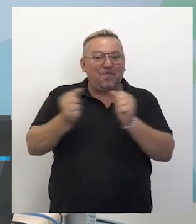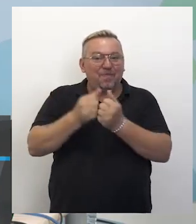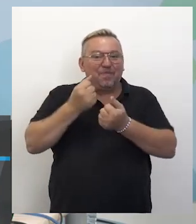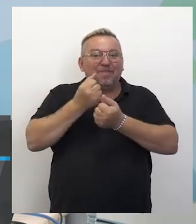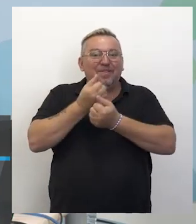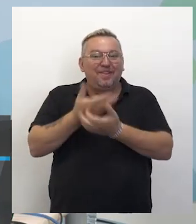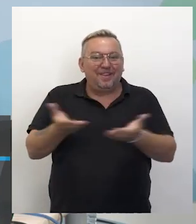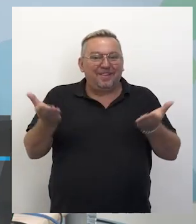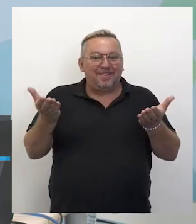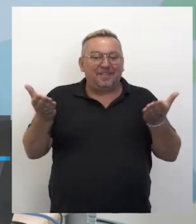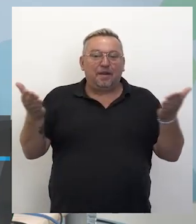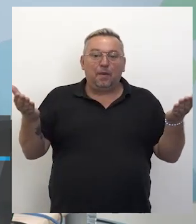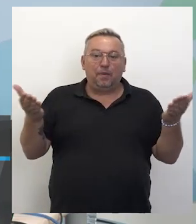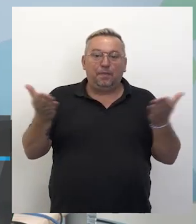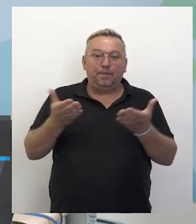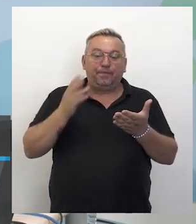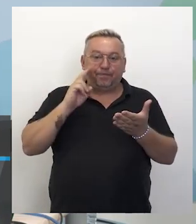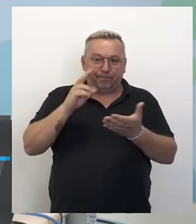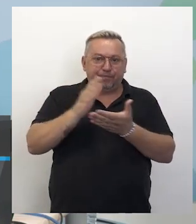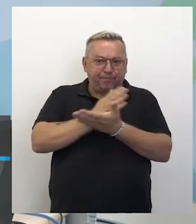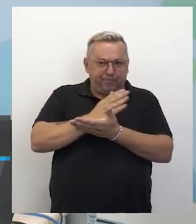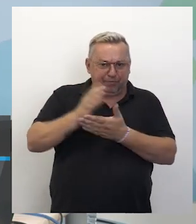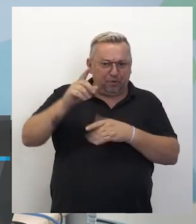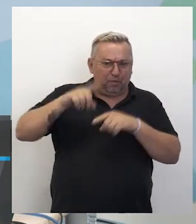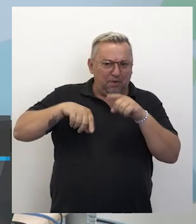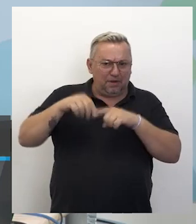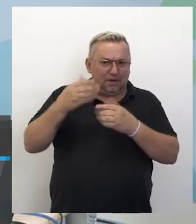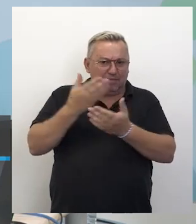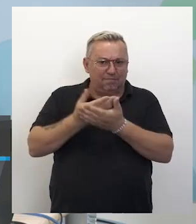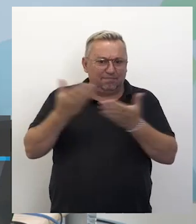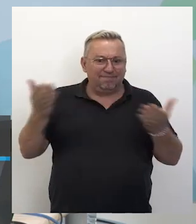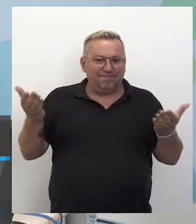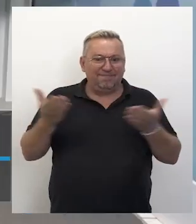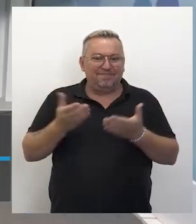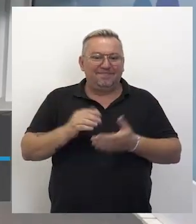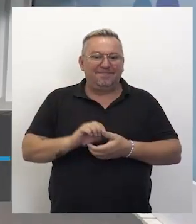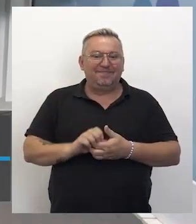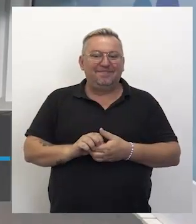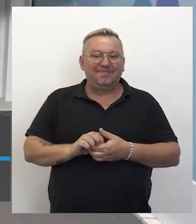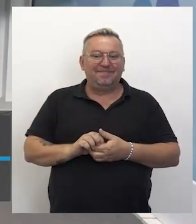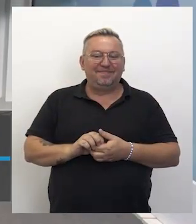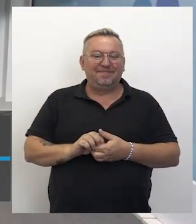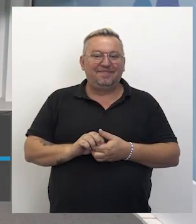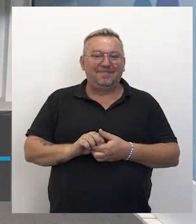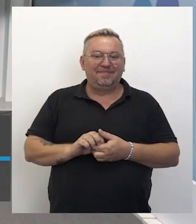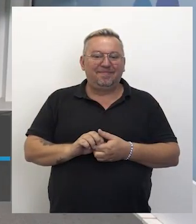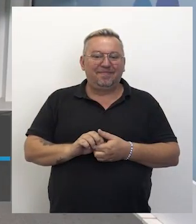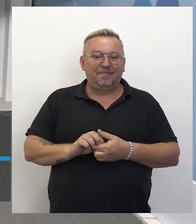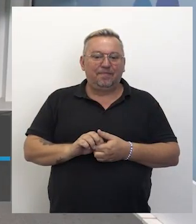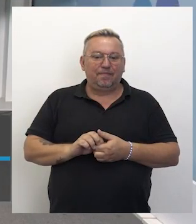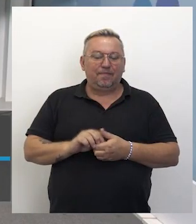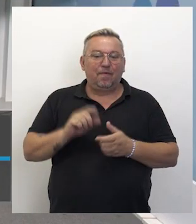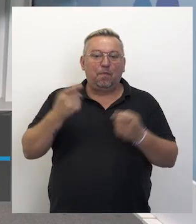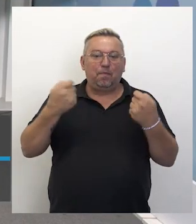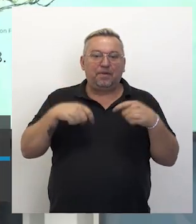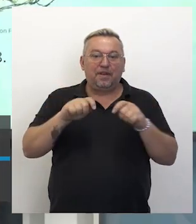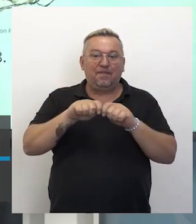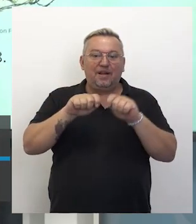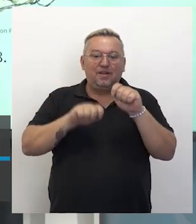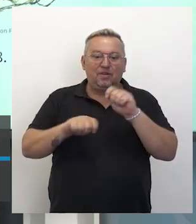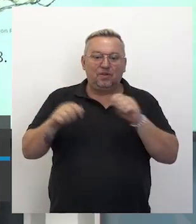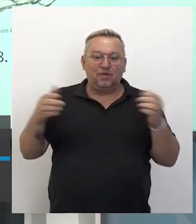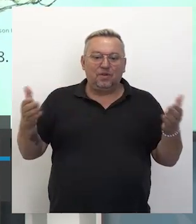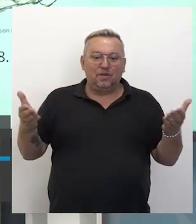vocês. Vamos separar o material da aula de hoje? Bora lá! O que a gente vai precisar, professora